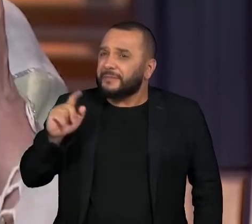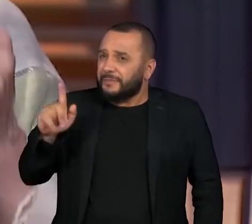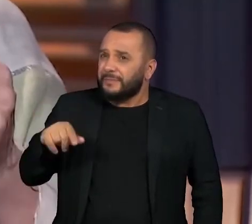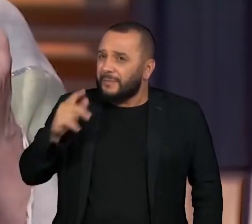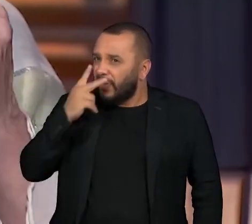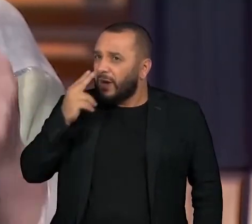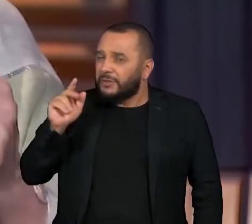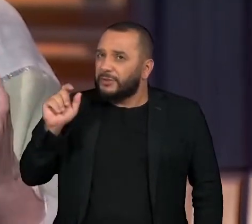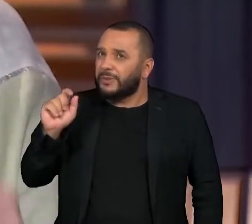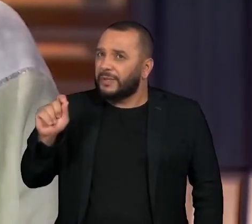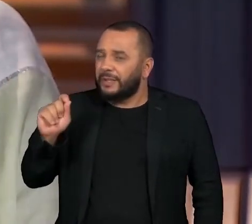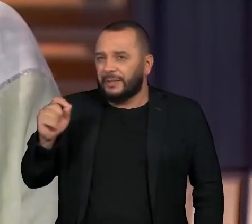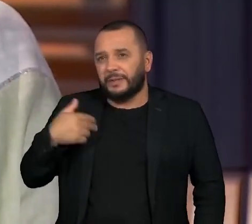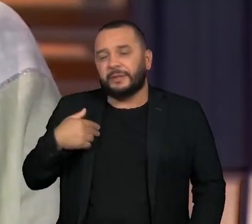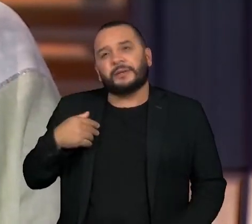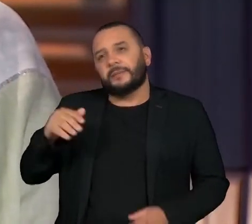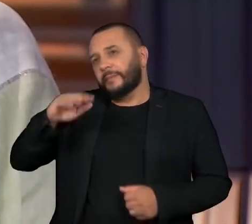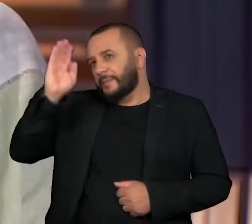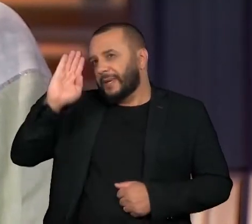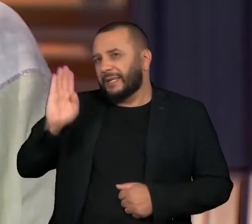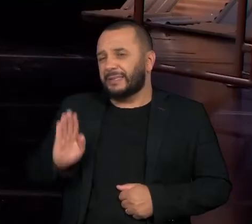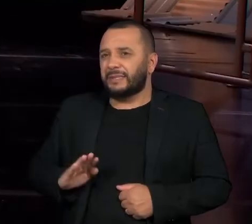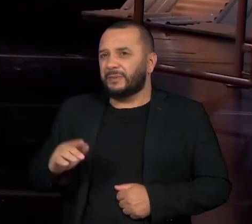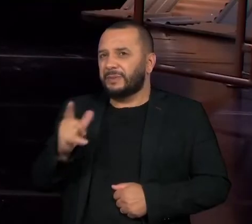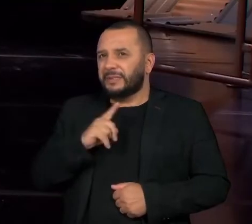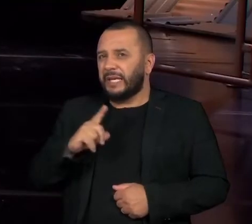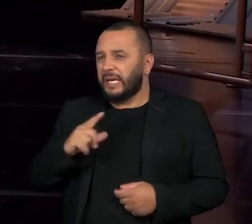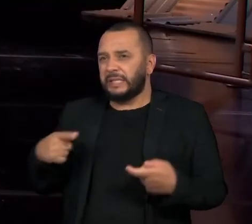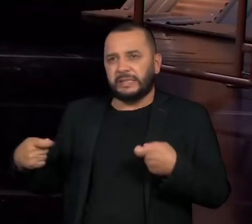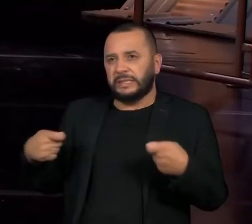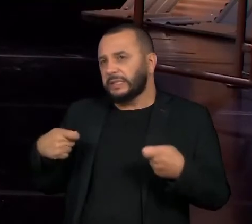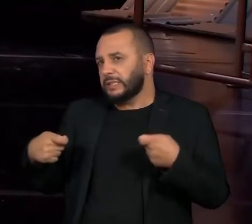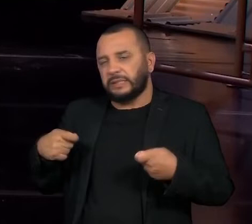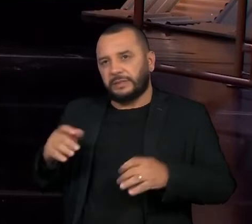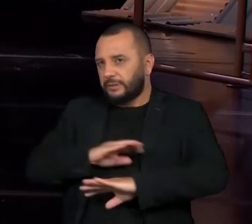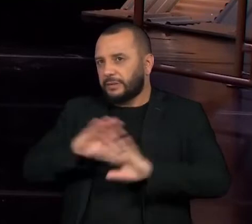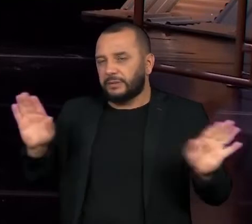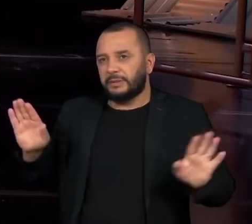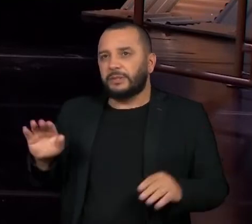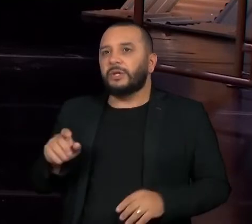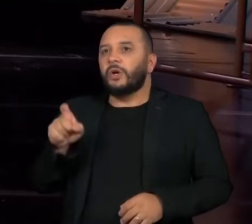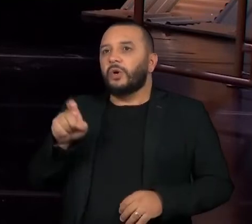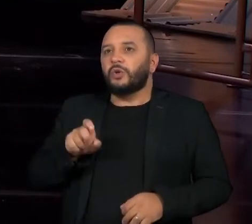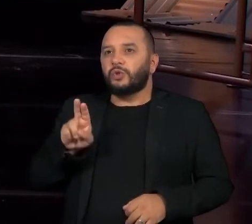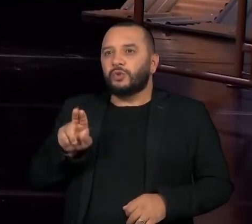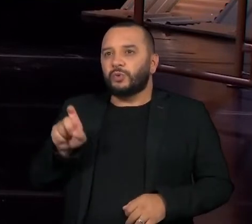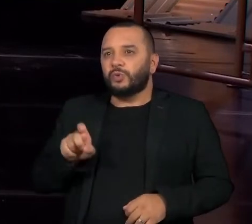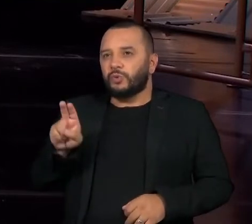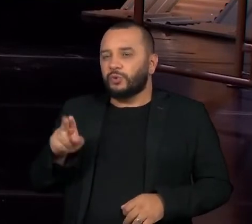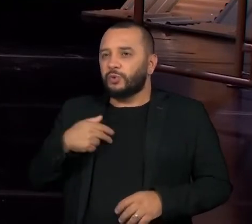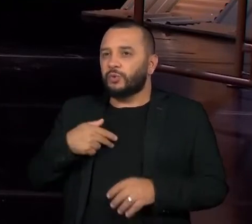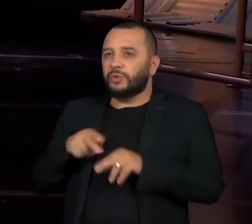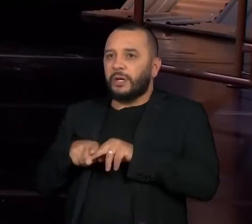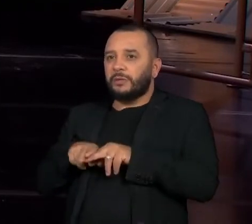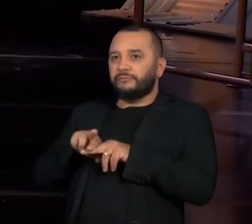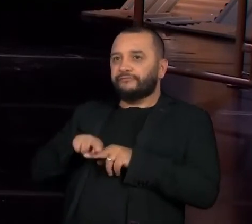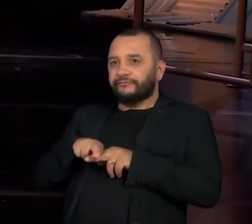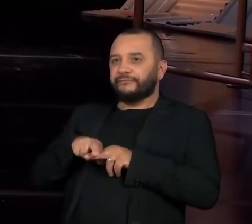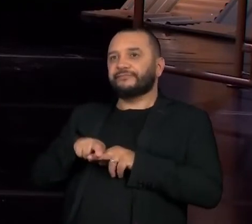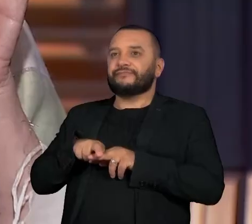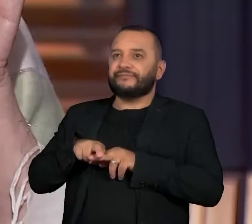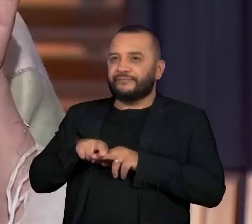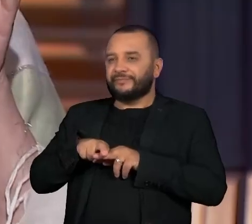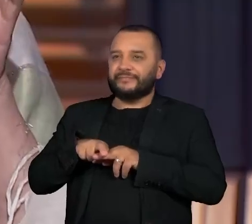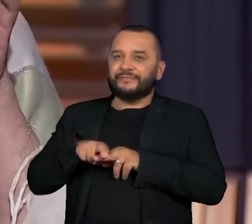o símbolo da distensão do Brasil tá sentindo o Chuchu ali com os pezinho cruzado ali assim né